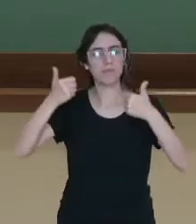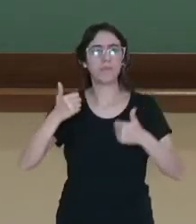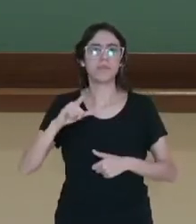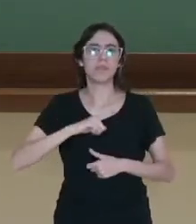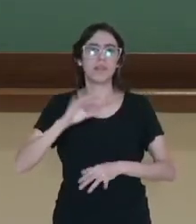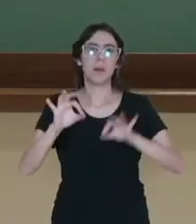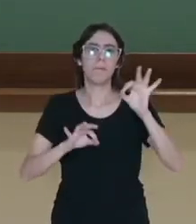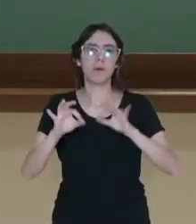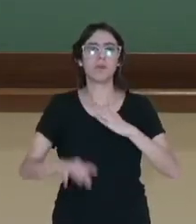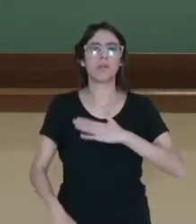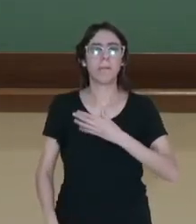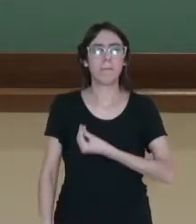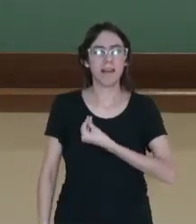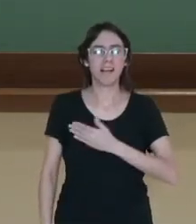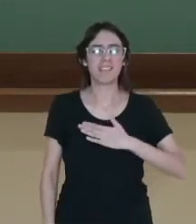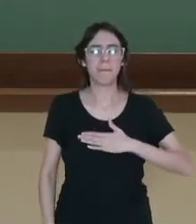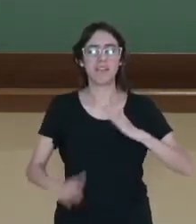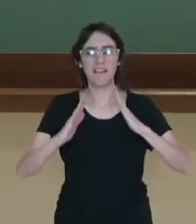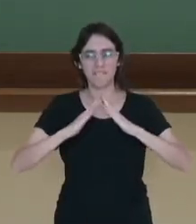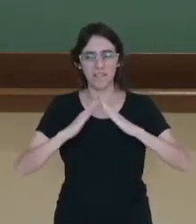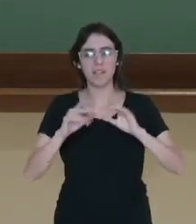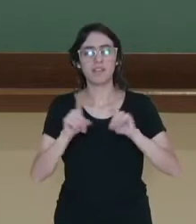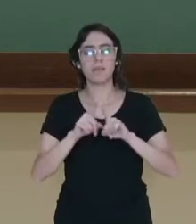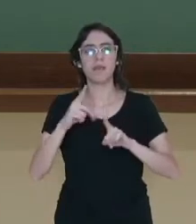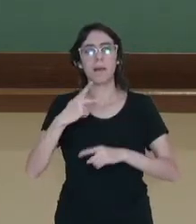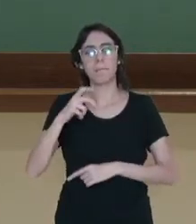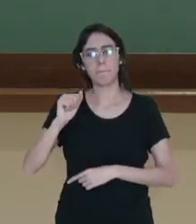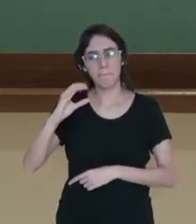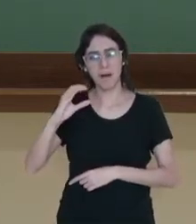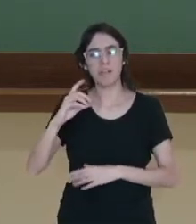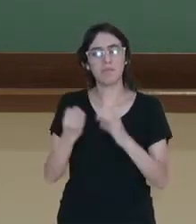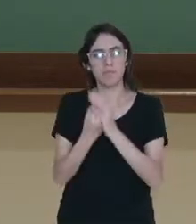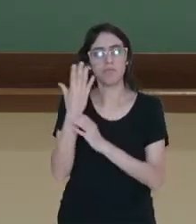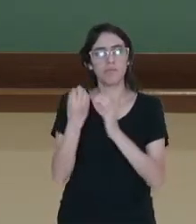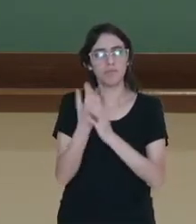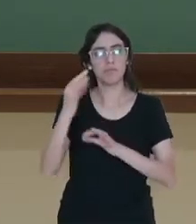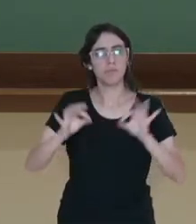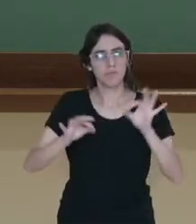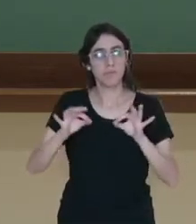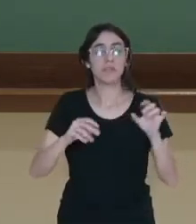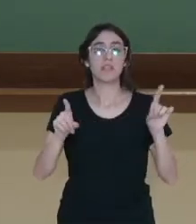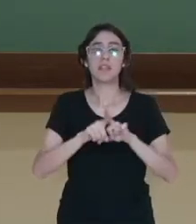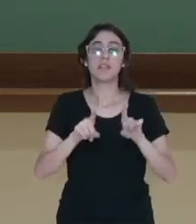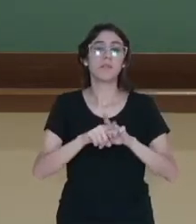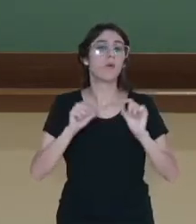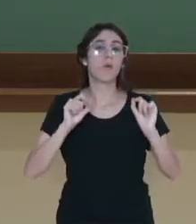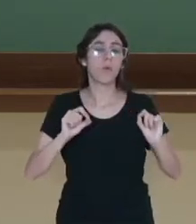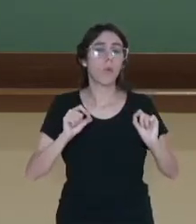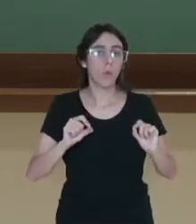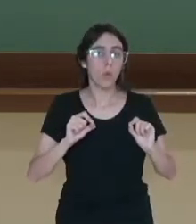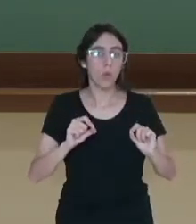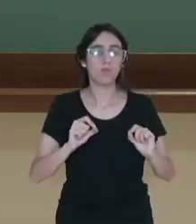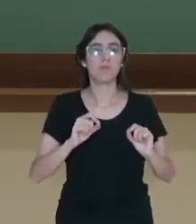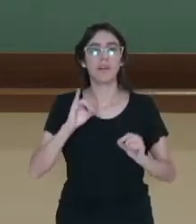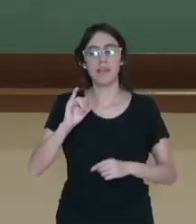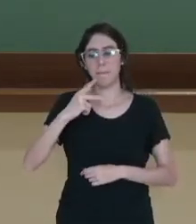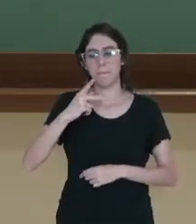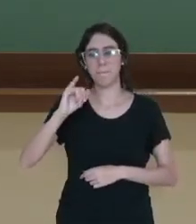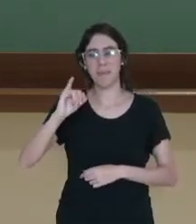programas Minha Casa, Minha Vida, Programa de Aceleração do Crescimento e a redução ou isenção do